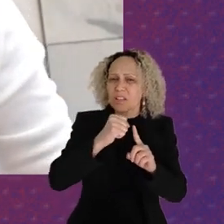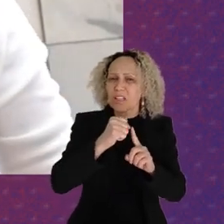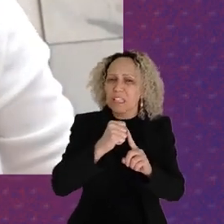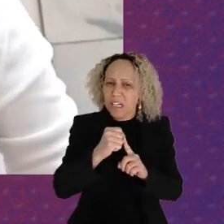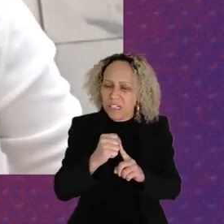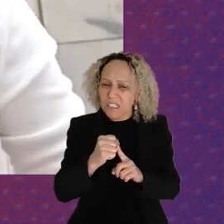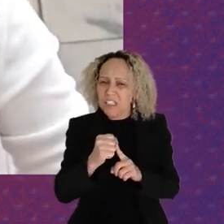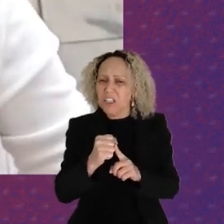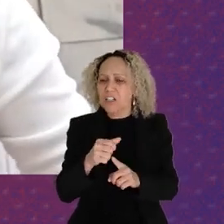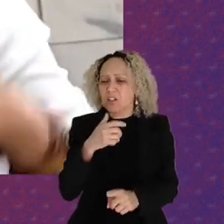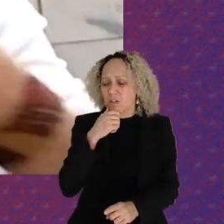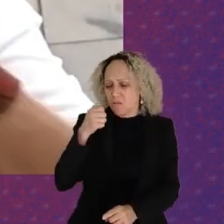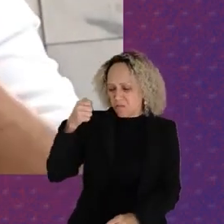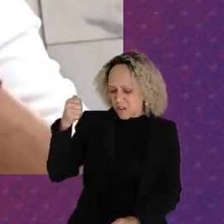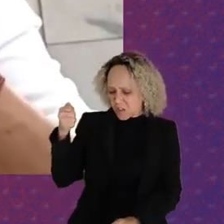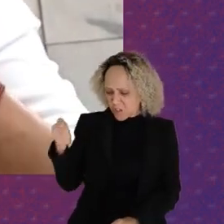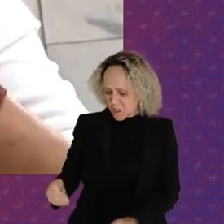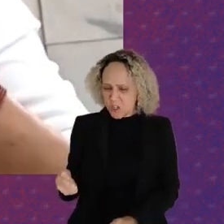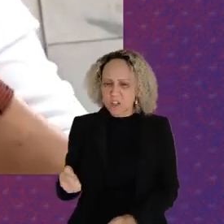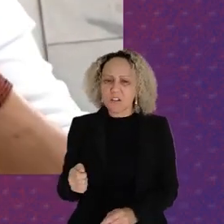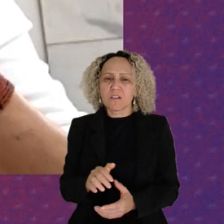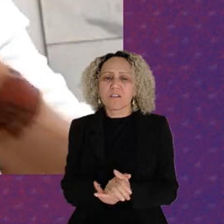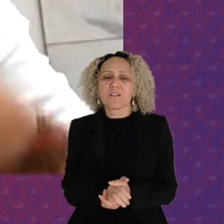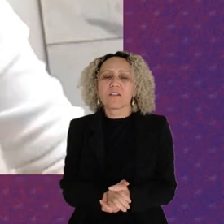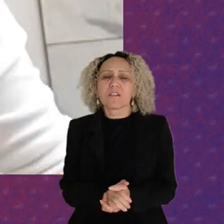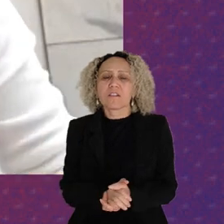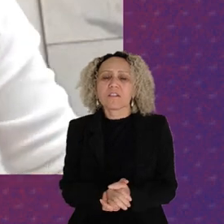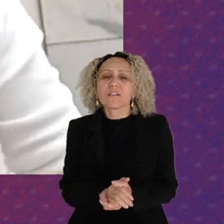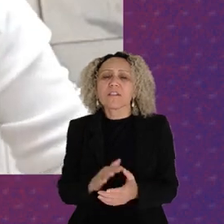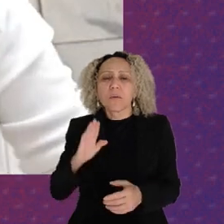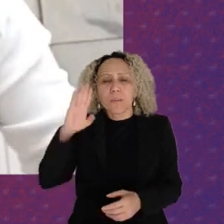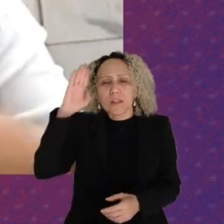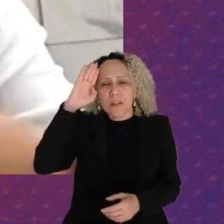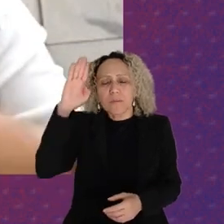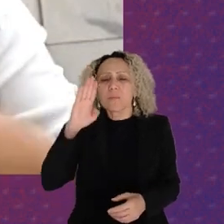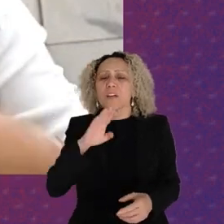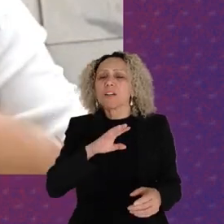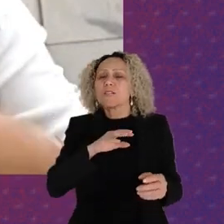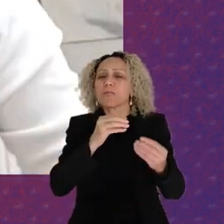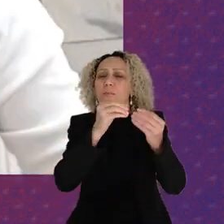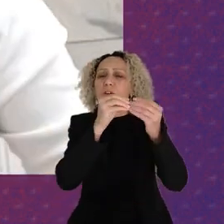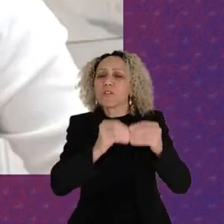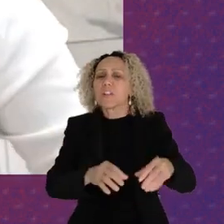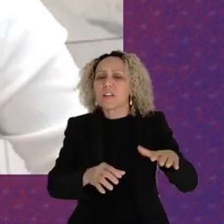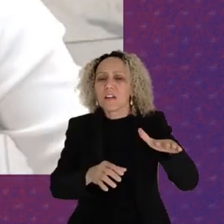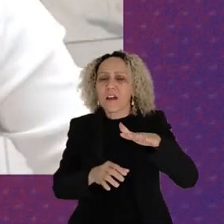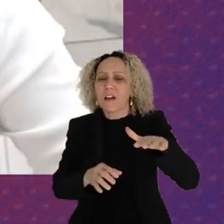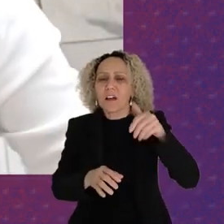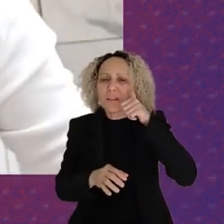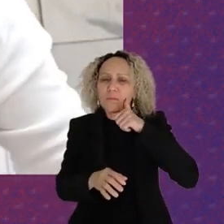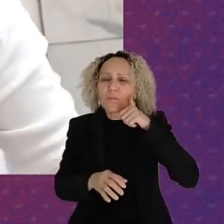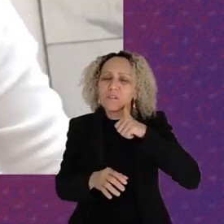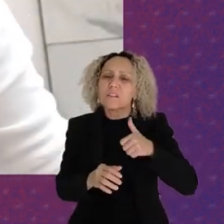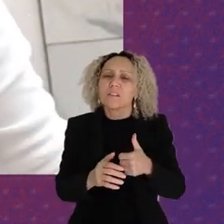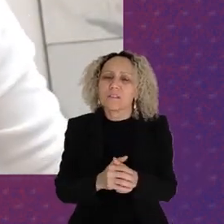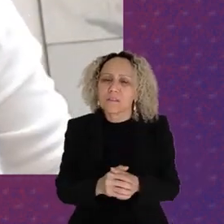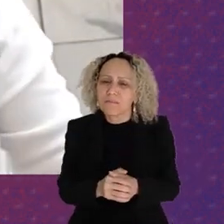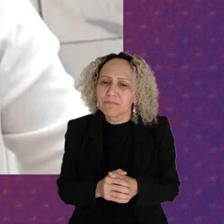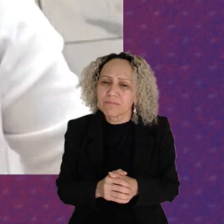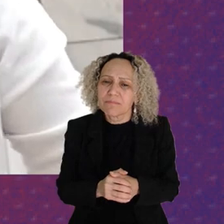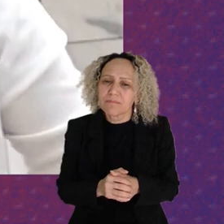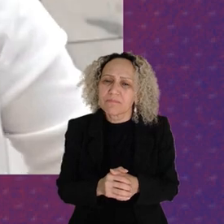pelo machismo, e que, sobretudo, atinge as mulheres, né, nas suas inúmeras diversidades e